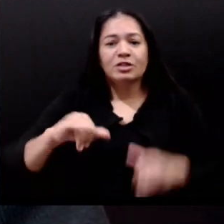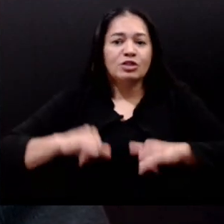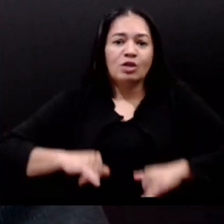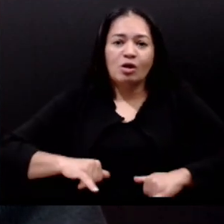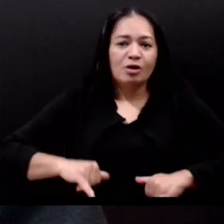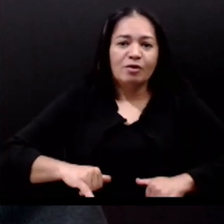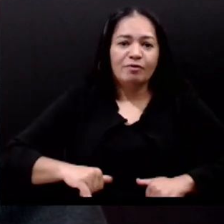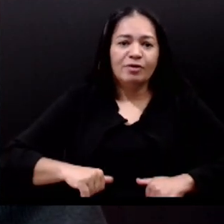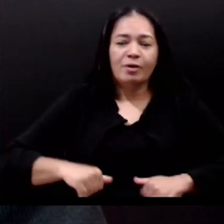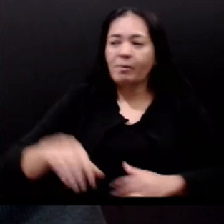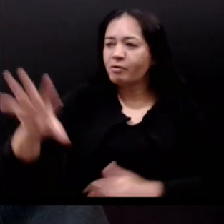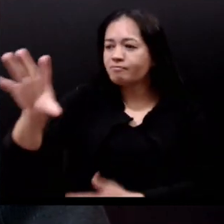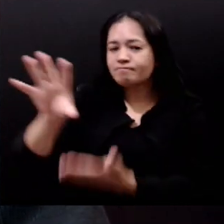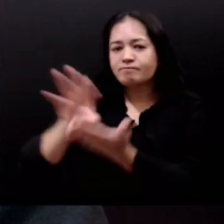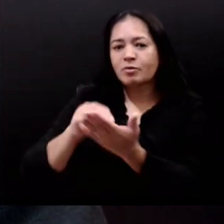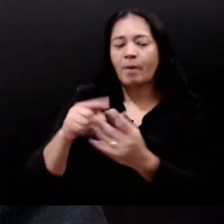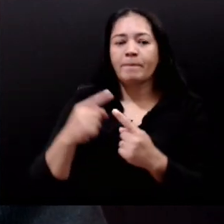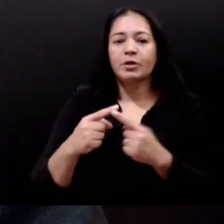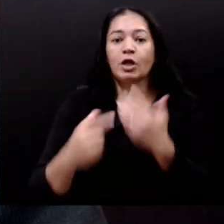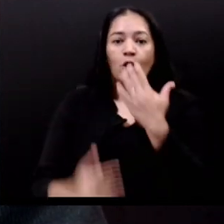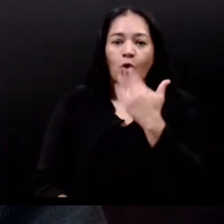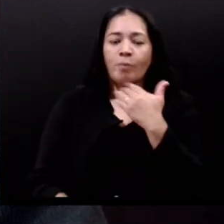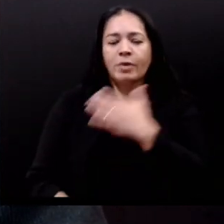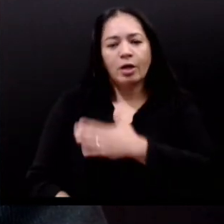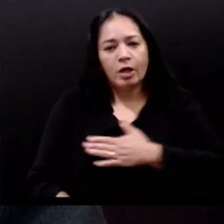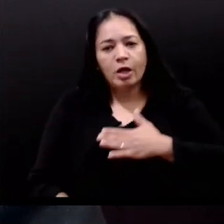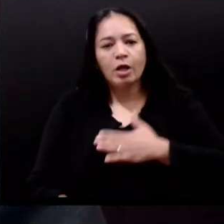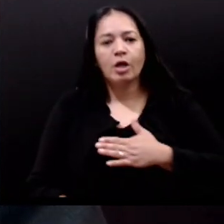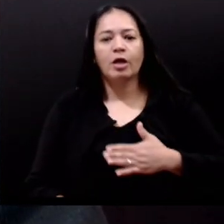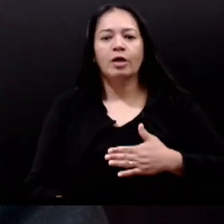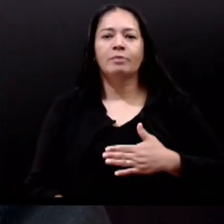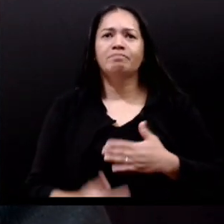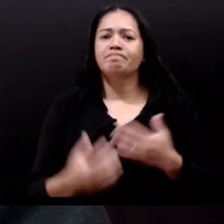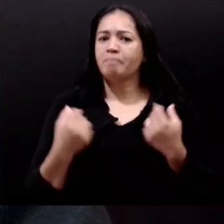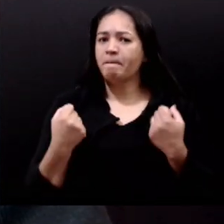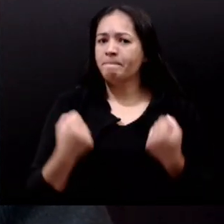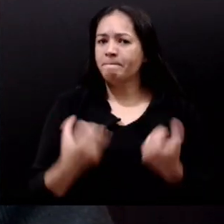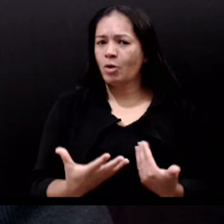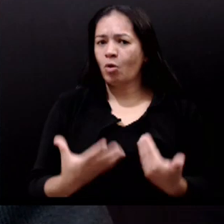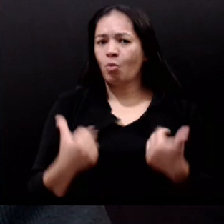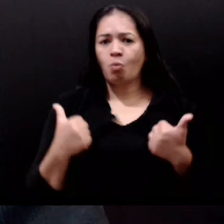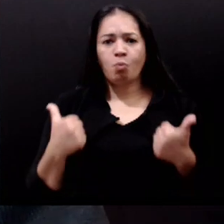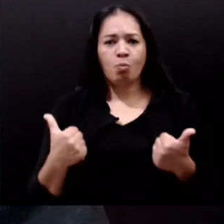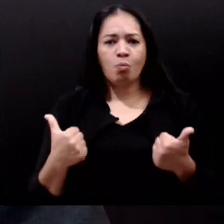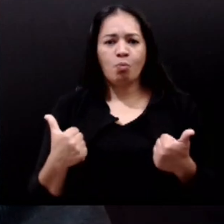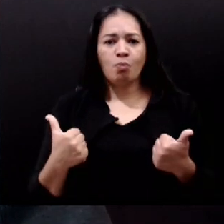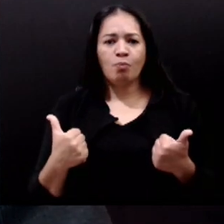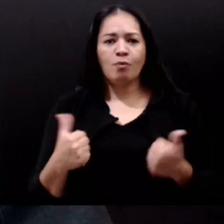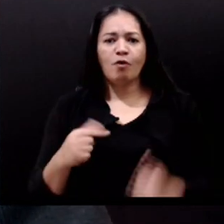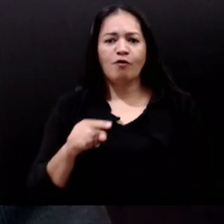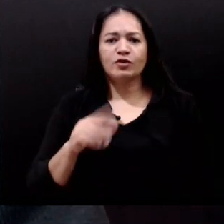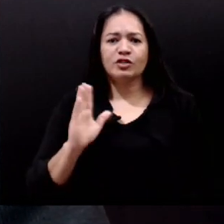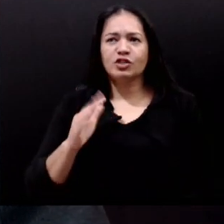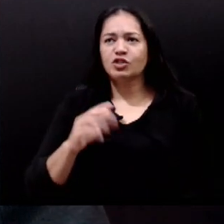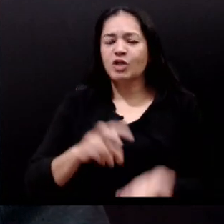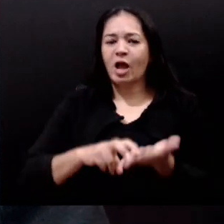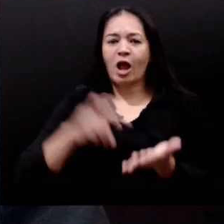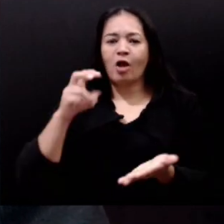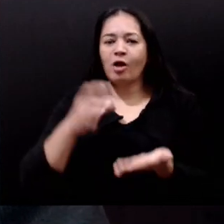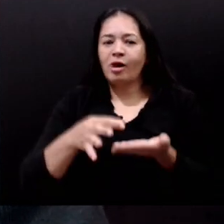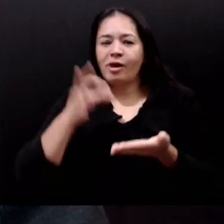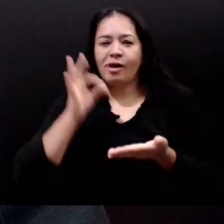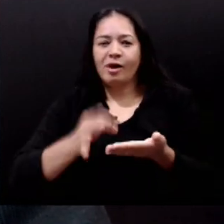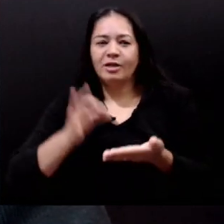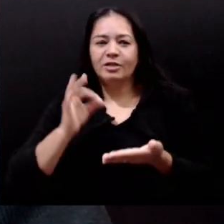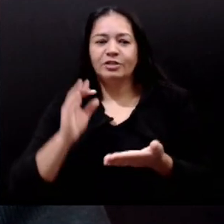Comer é um prazer, né, prazer demais, é bom demais comer, né, você já acorda já comendo, você vai dormir comendo. É claro